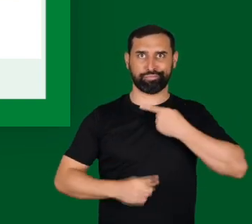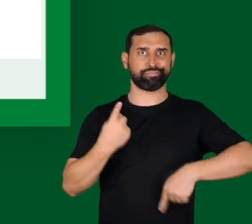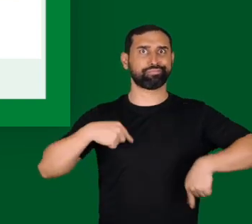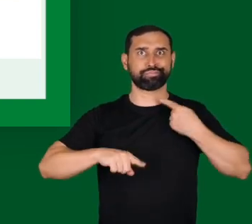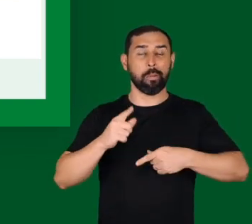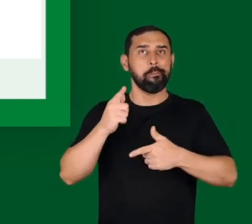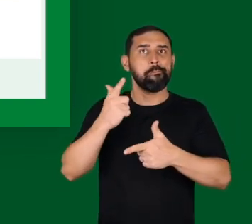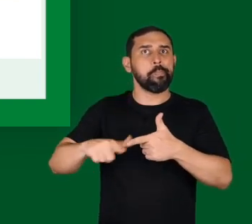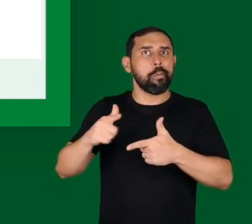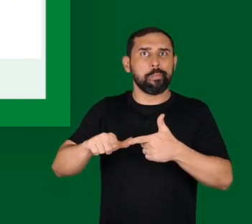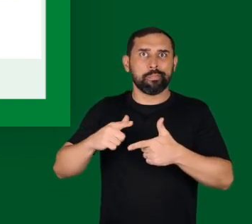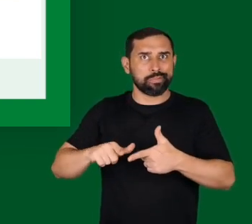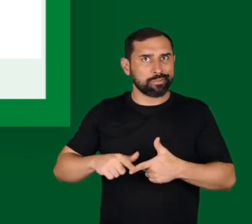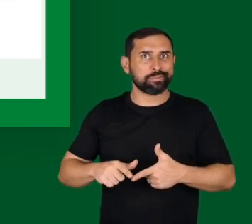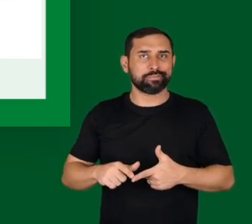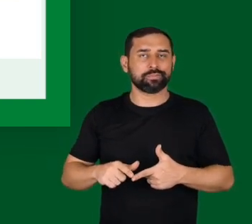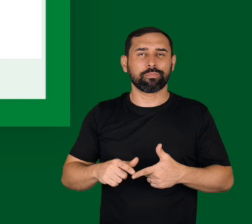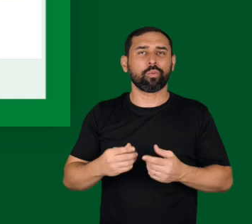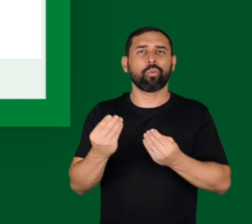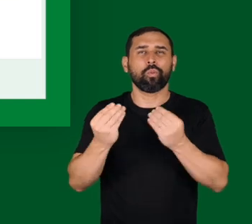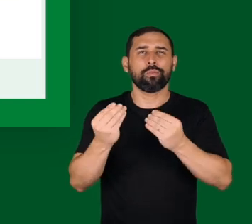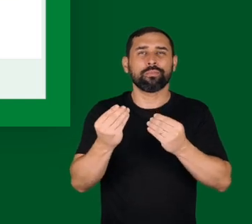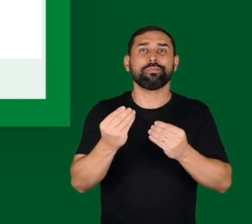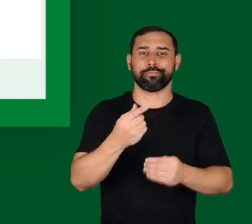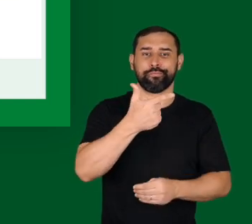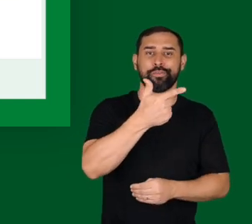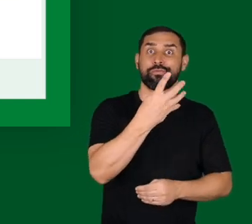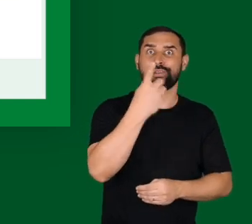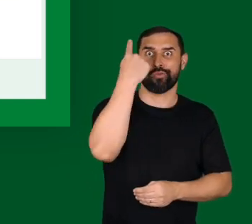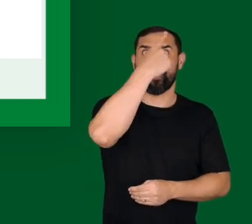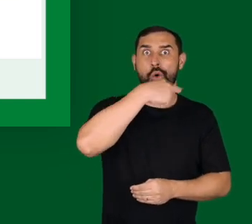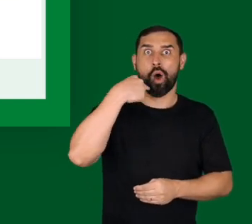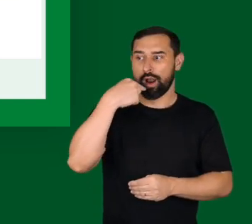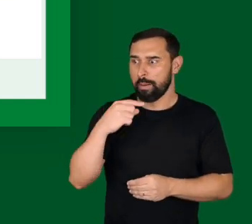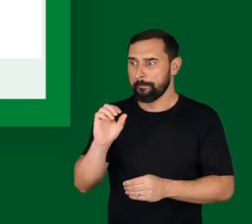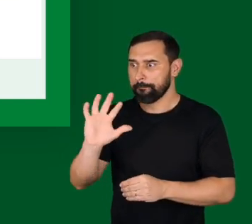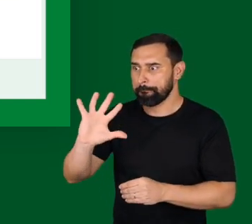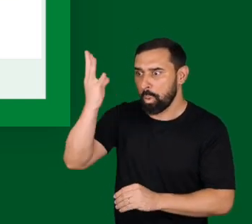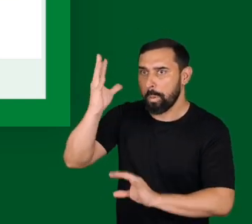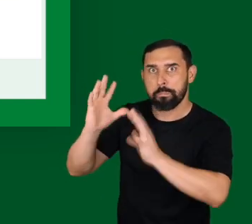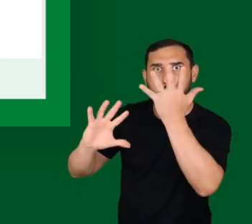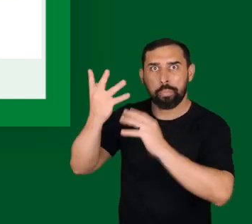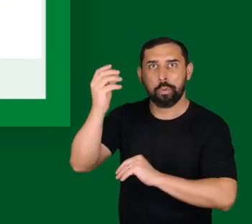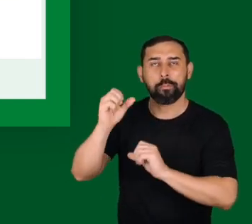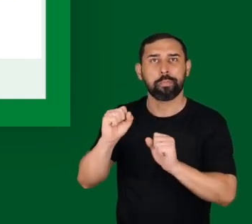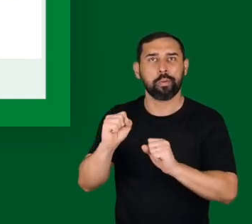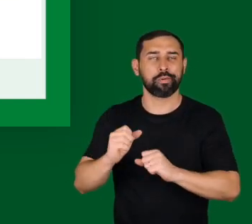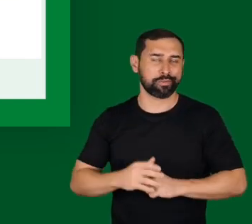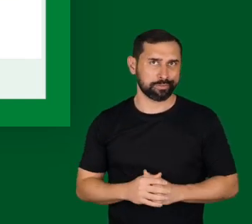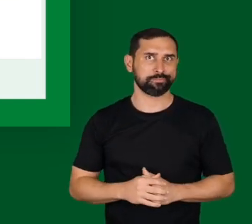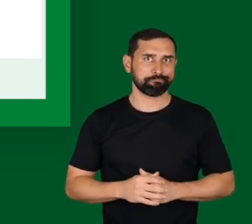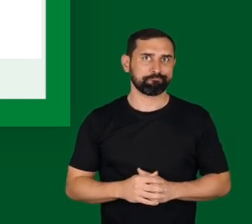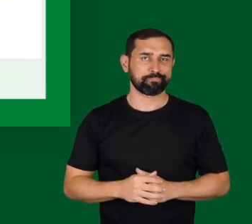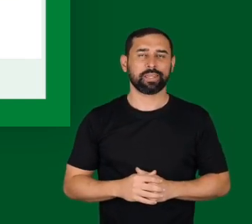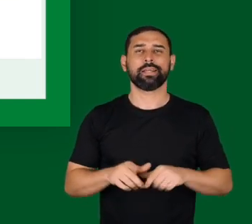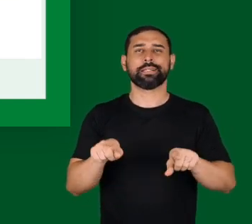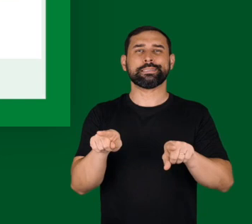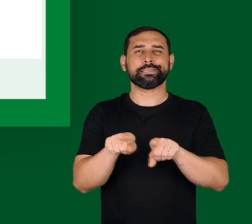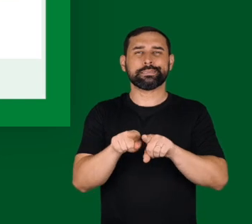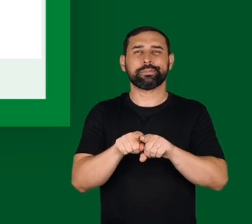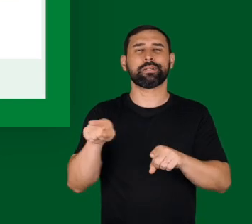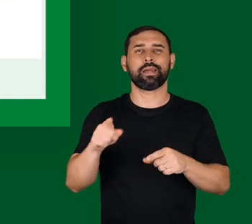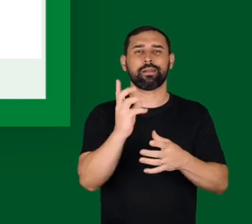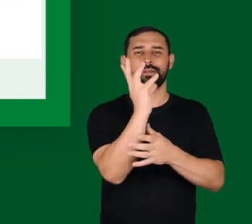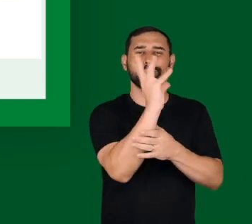inatos do metabolismo, eles vão começar a aparecer depois de 24 horas, né, então podem cursar com